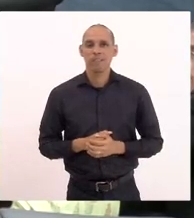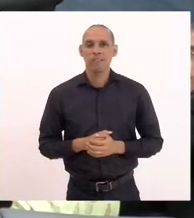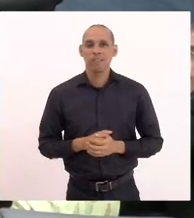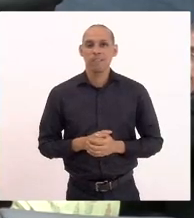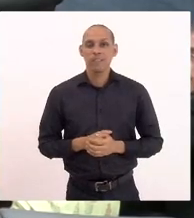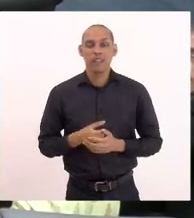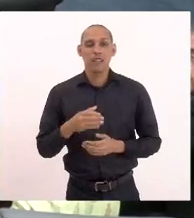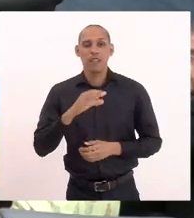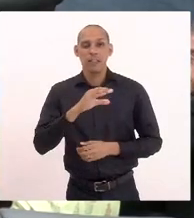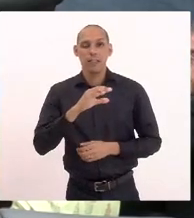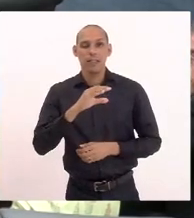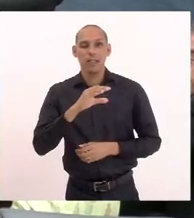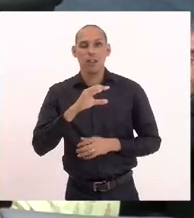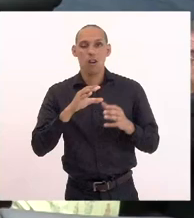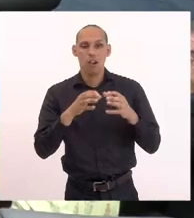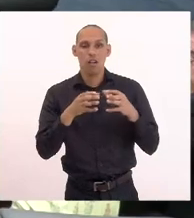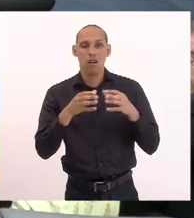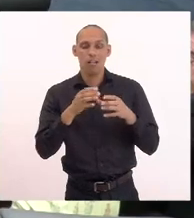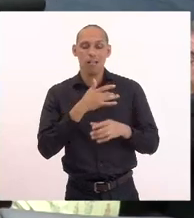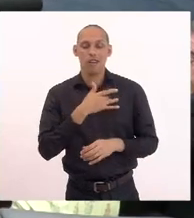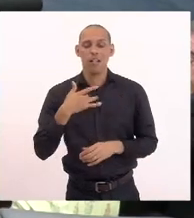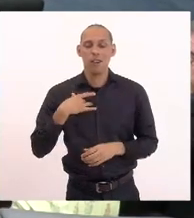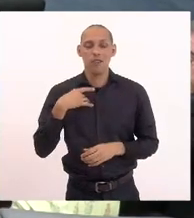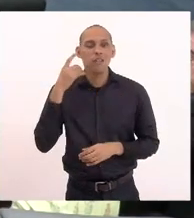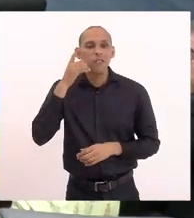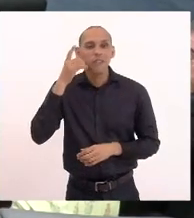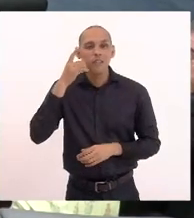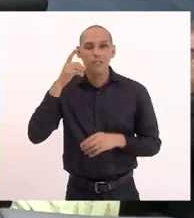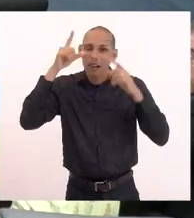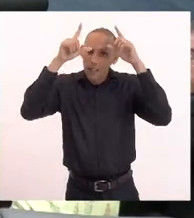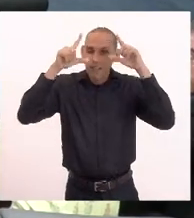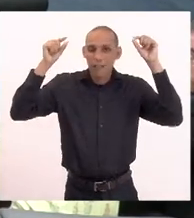Pela Comissão de Saúde, deputada enfermeira Rejane.